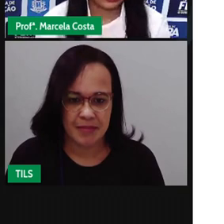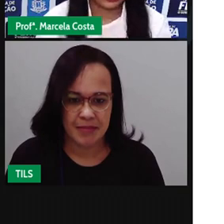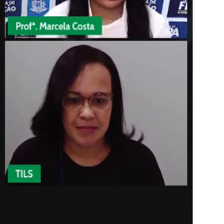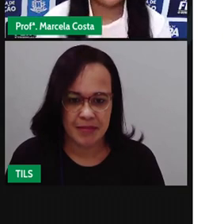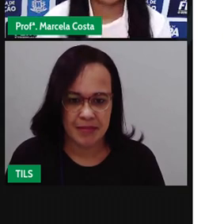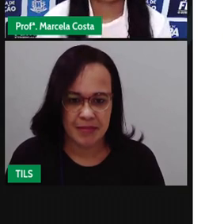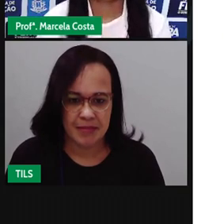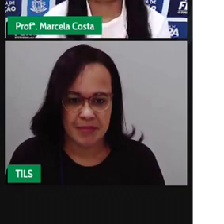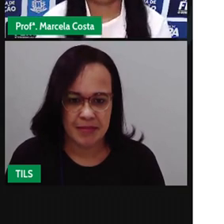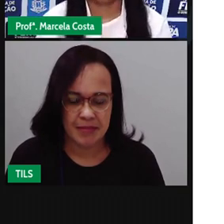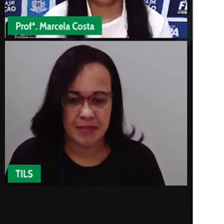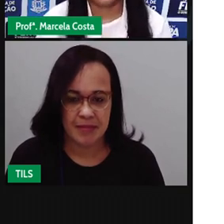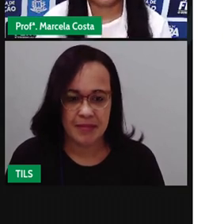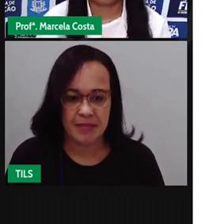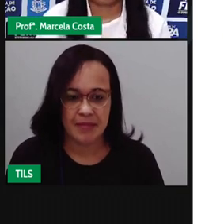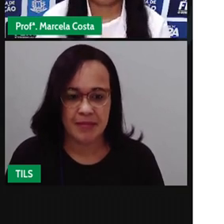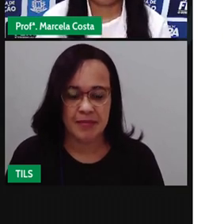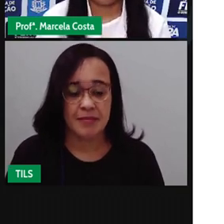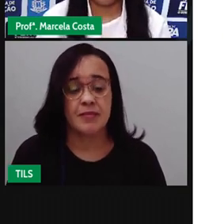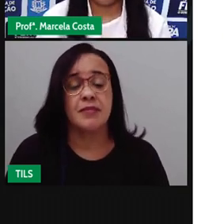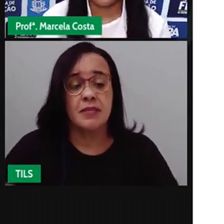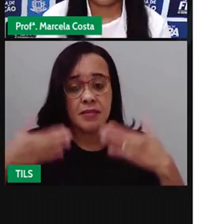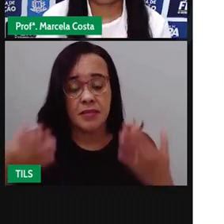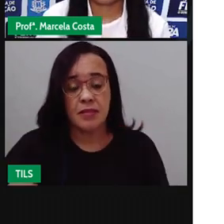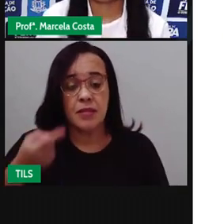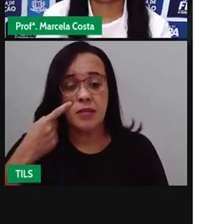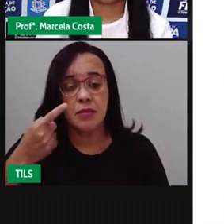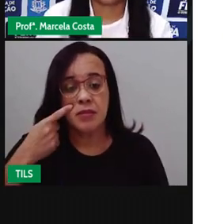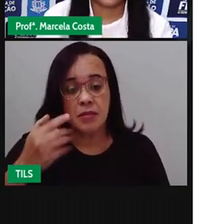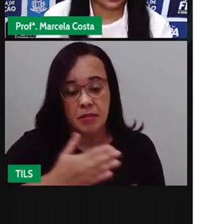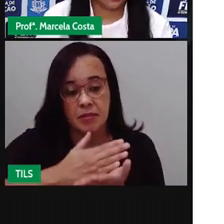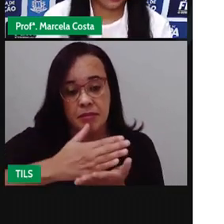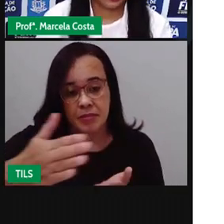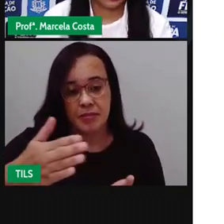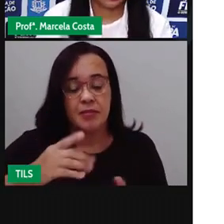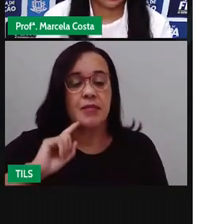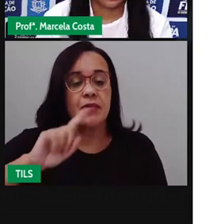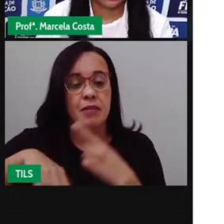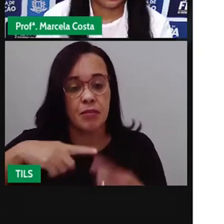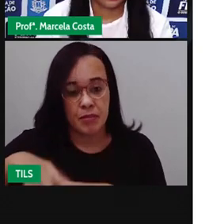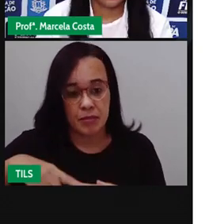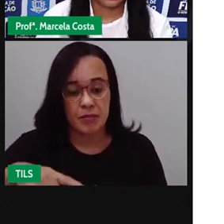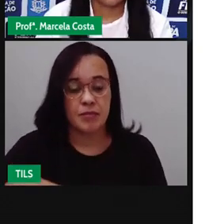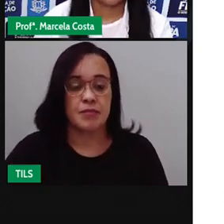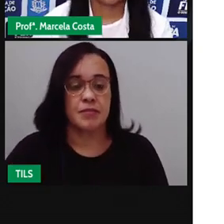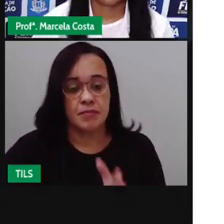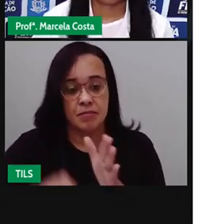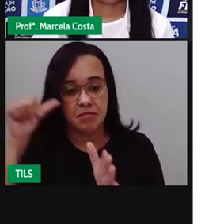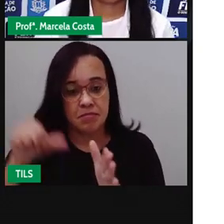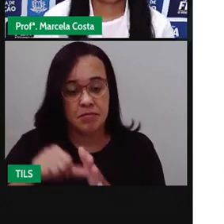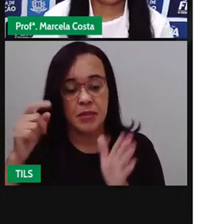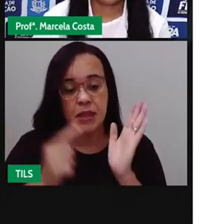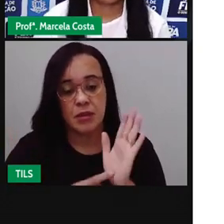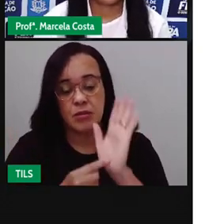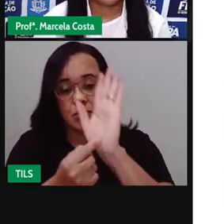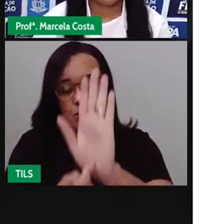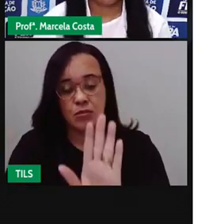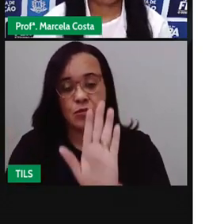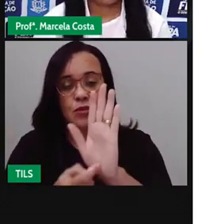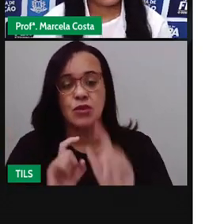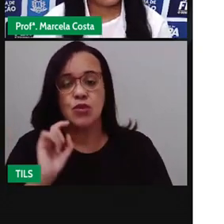de seguir para outra parte do cordel, eu quero mostrar para